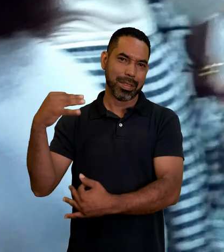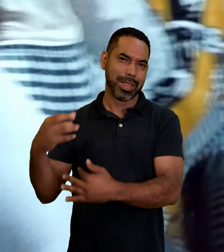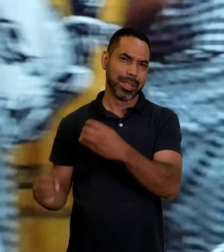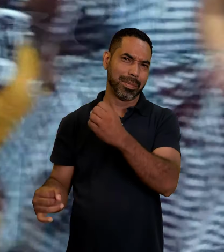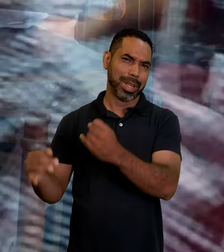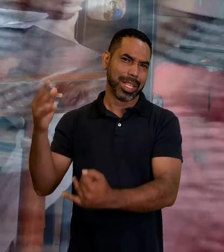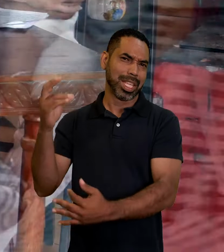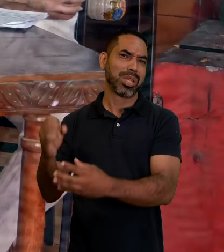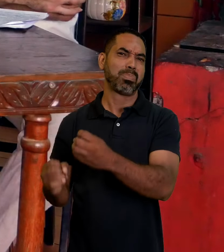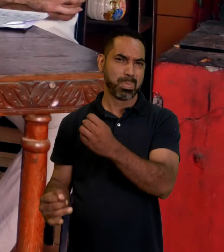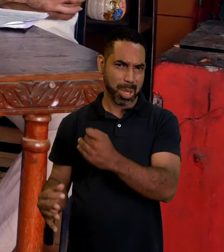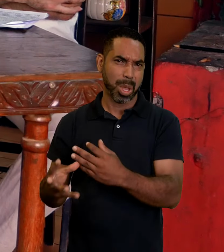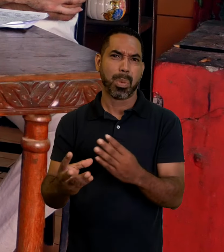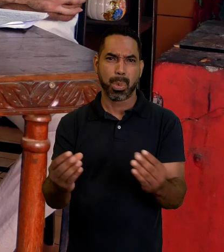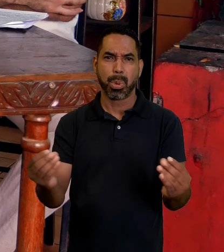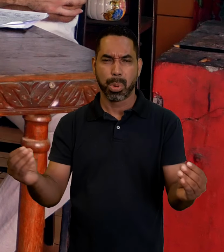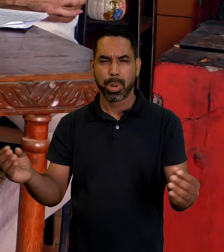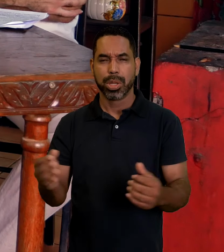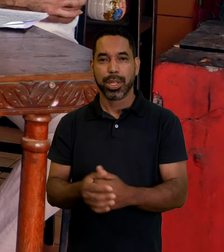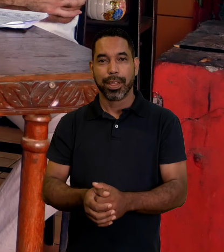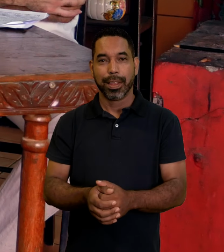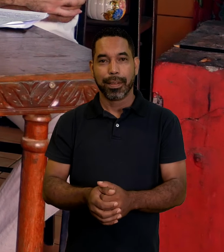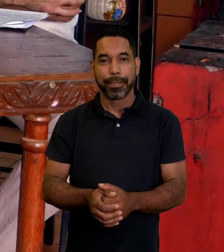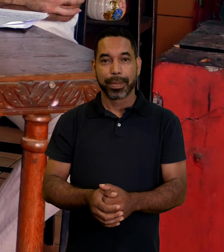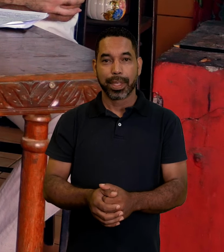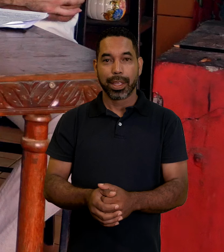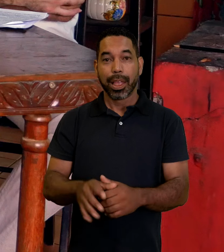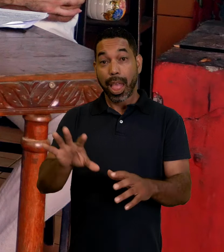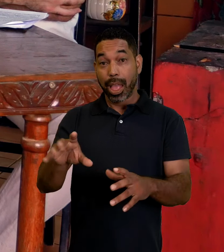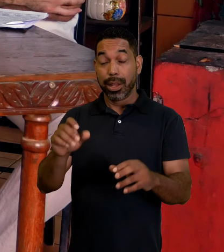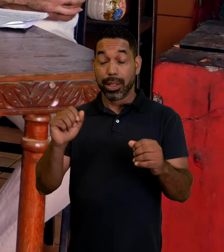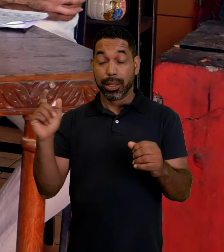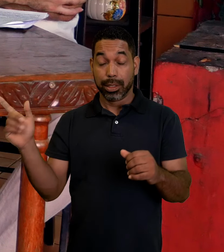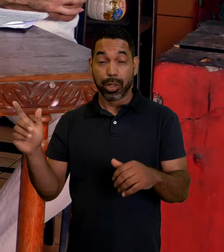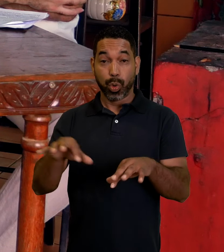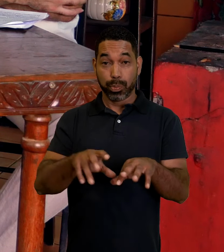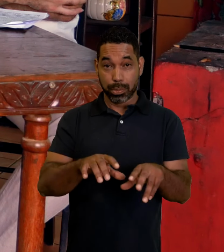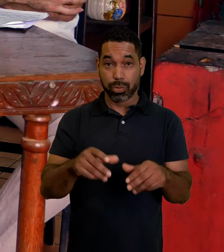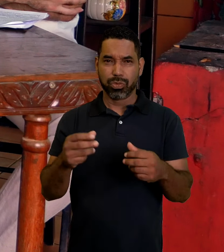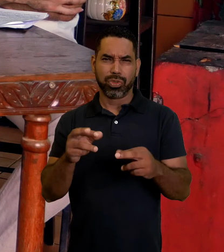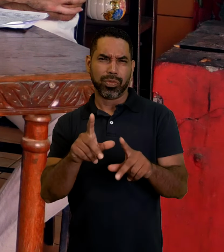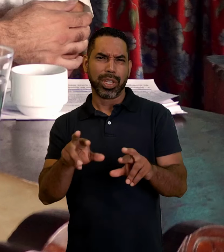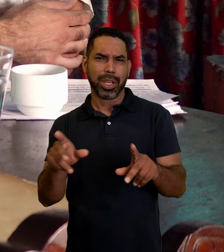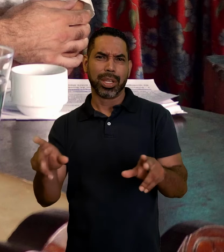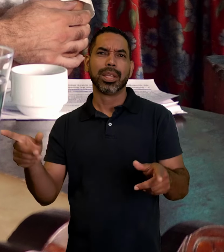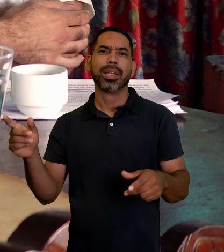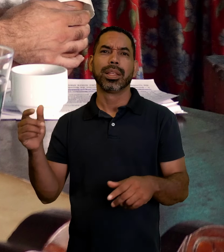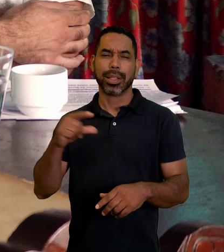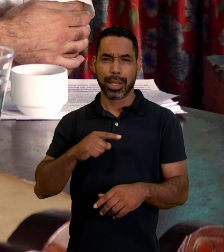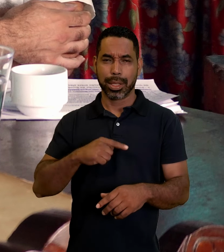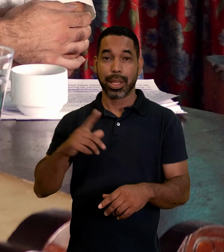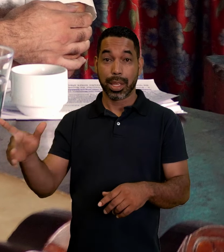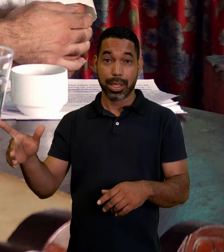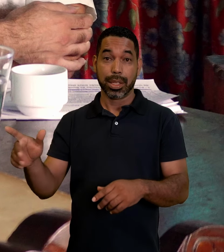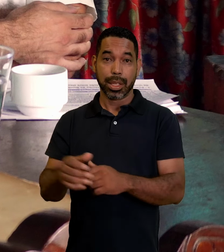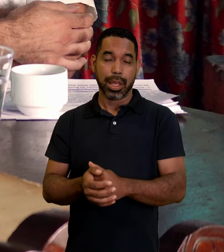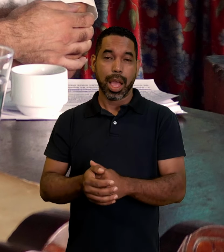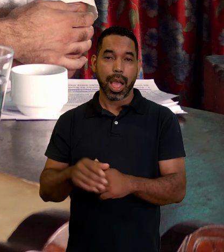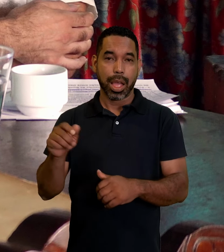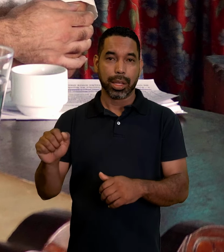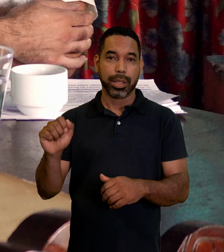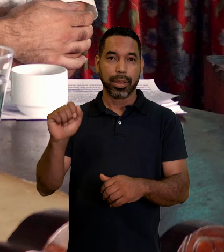gente pega, por exemplo, o Slave Voyage lá, que é um site que fala sobre o tráfico transatlântico, a gente percebe que o